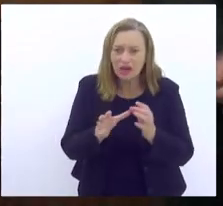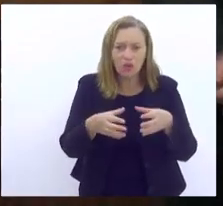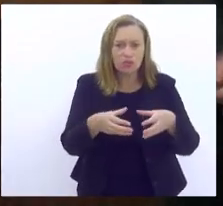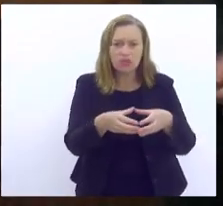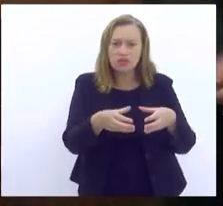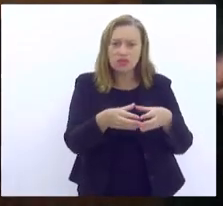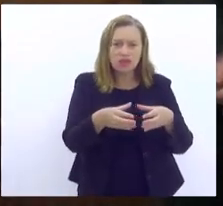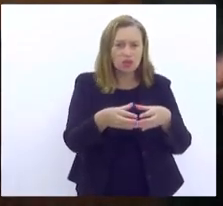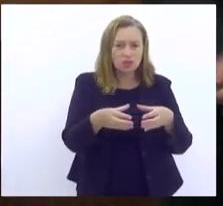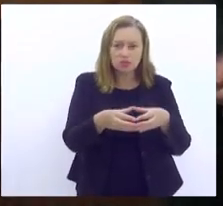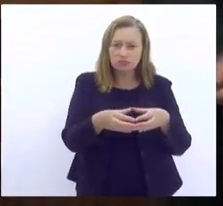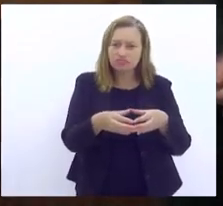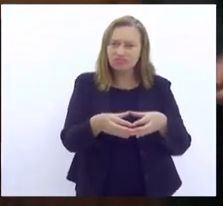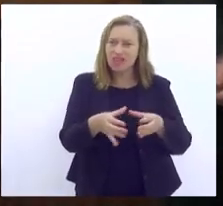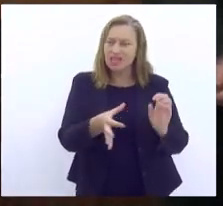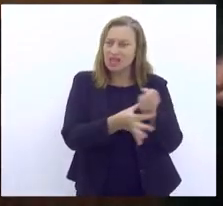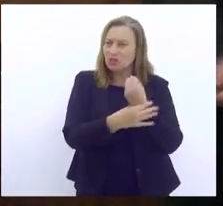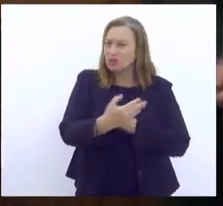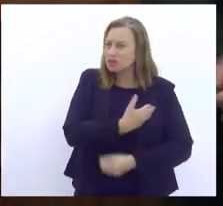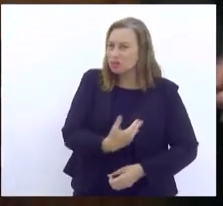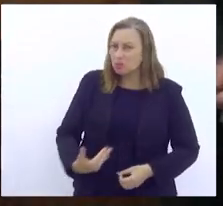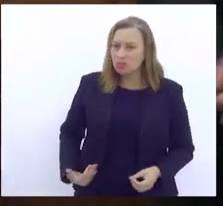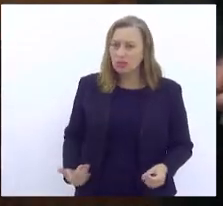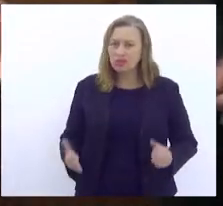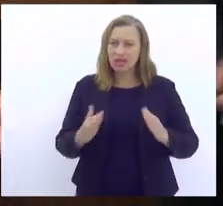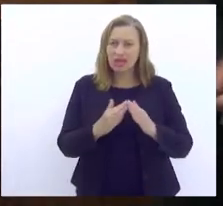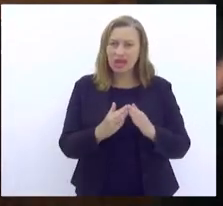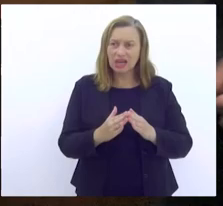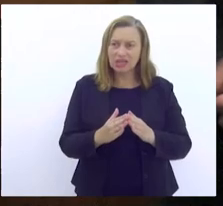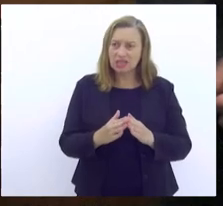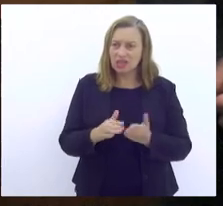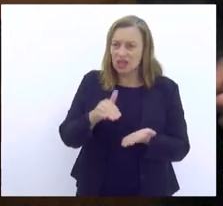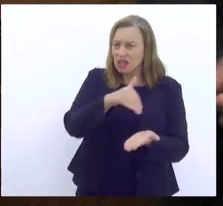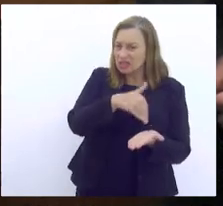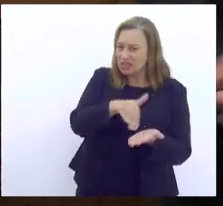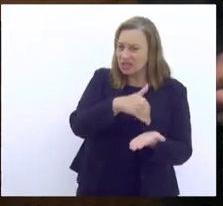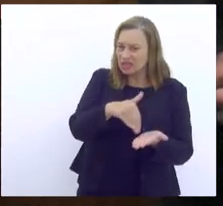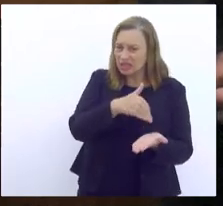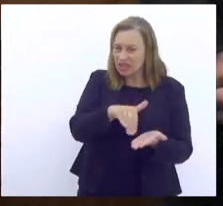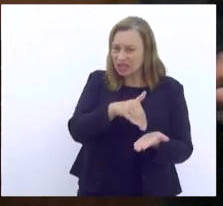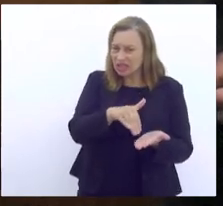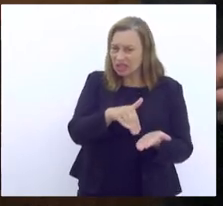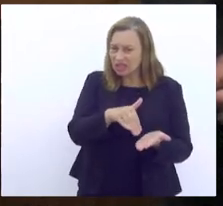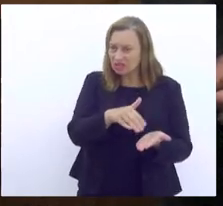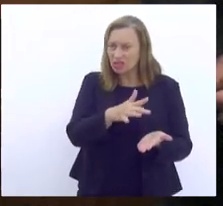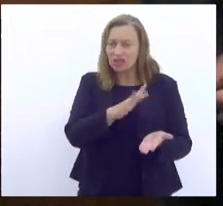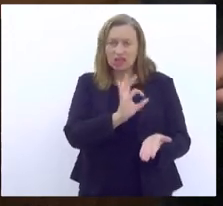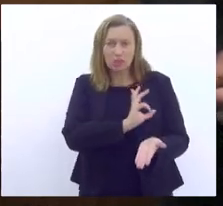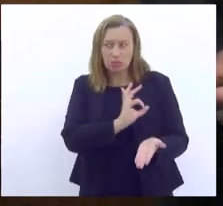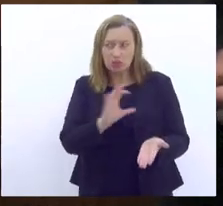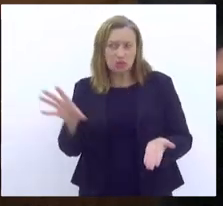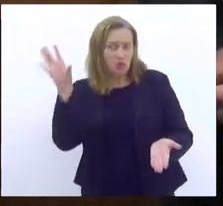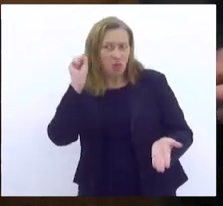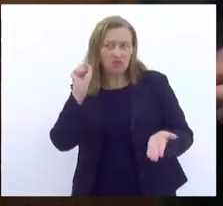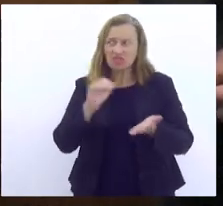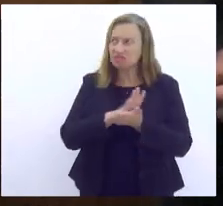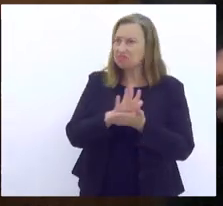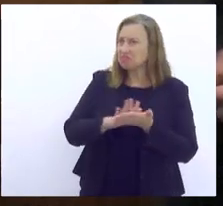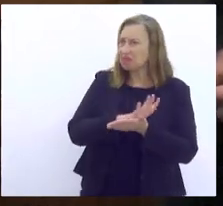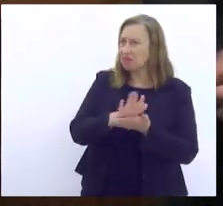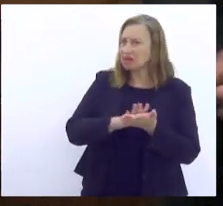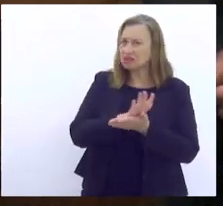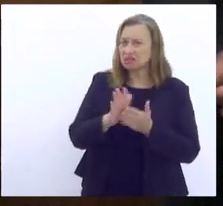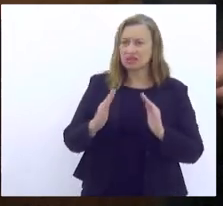casa. Nós estamos aqui fazendo um papel decorativo. Decorativo. E o que eu ouço dentro